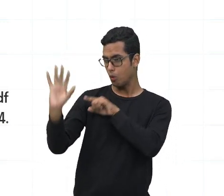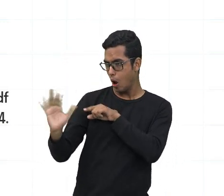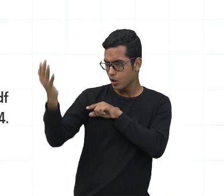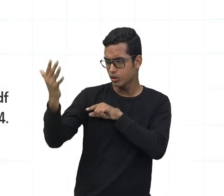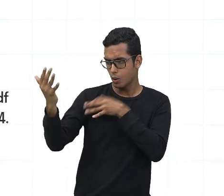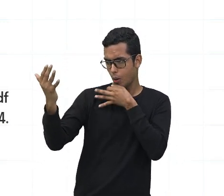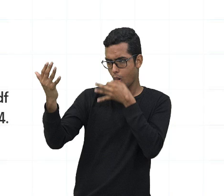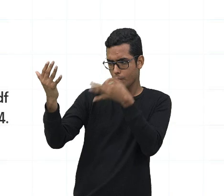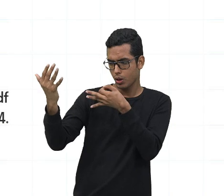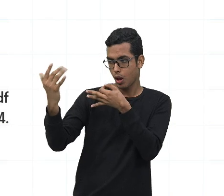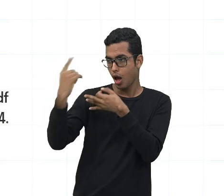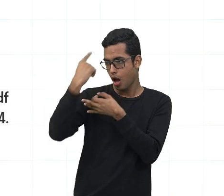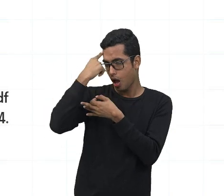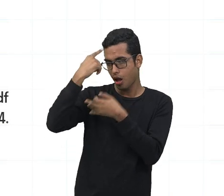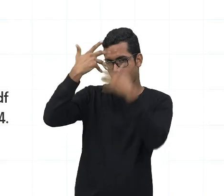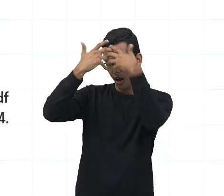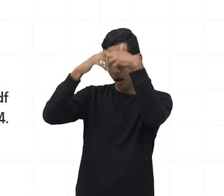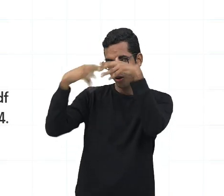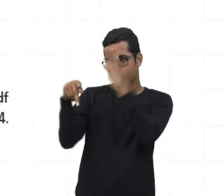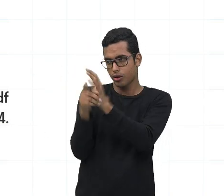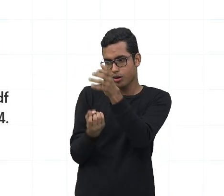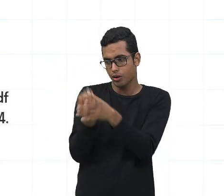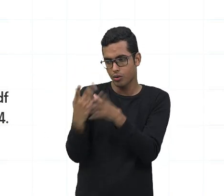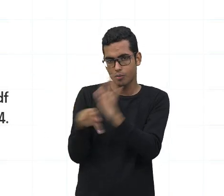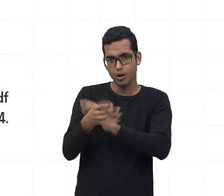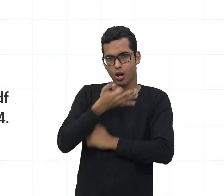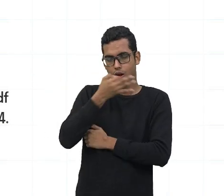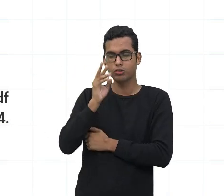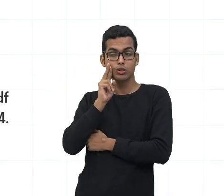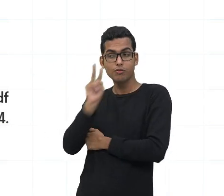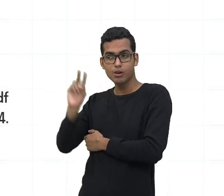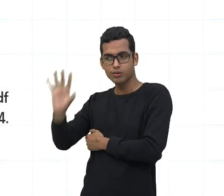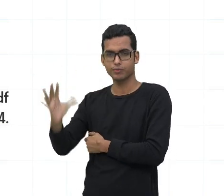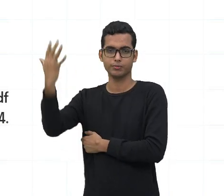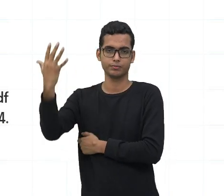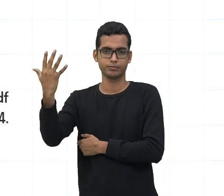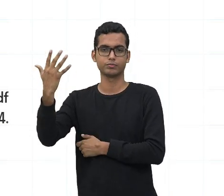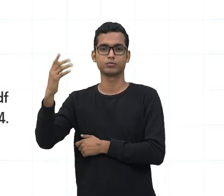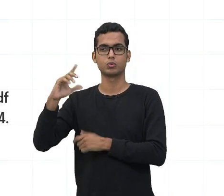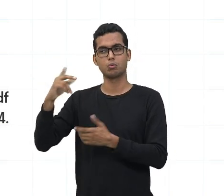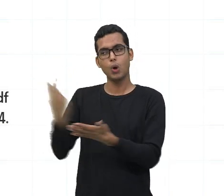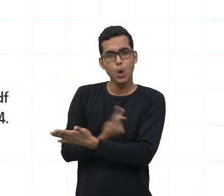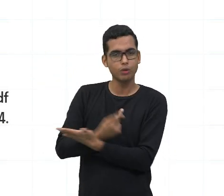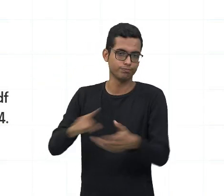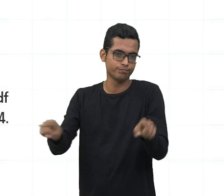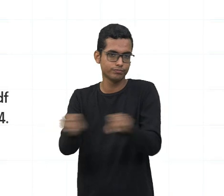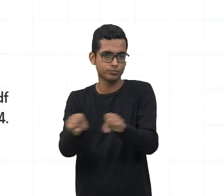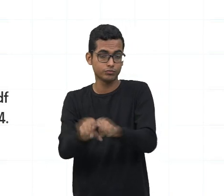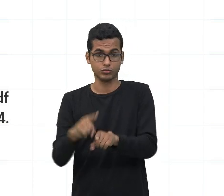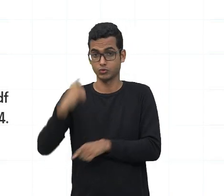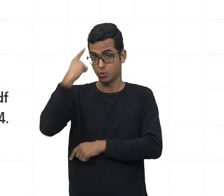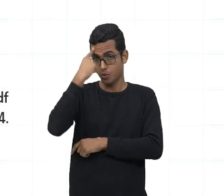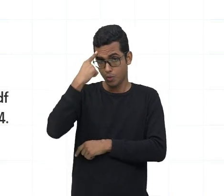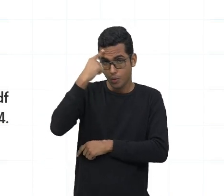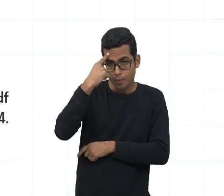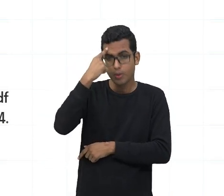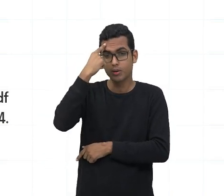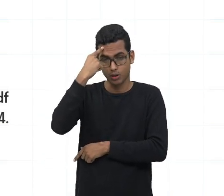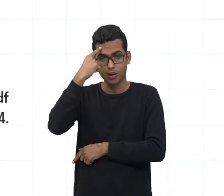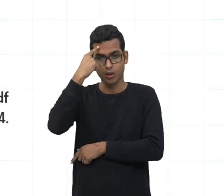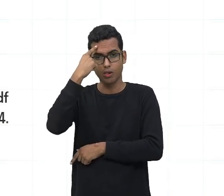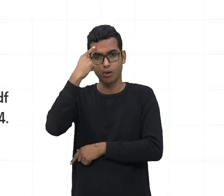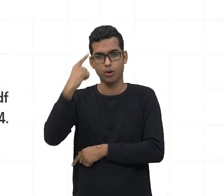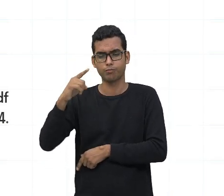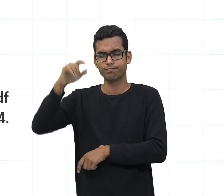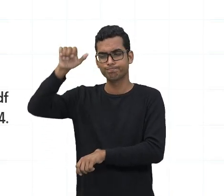fato. Trata-se de um julgamento pessoal, de um pensamento em relação a algo.